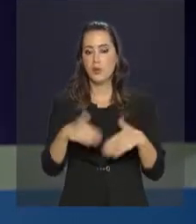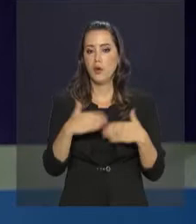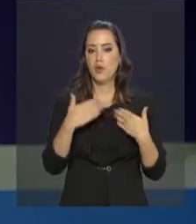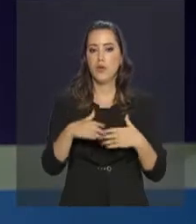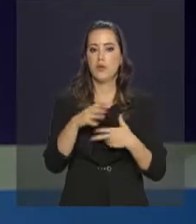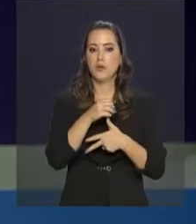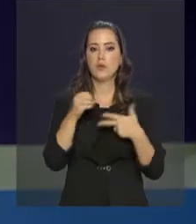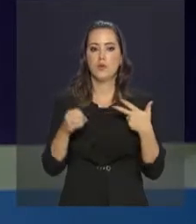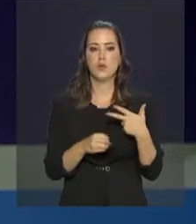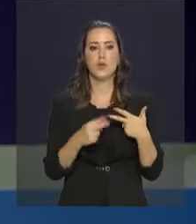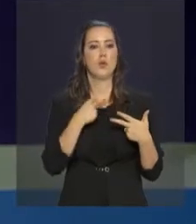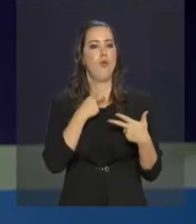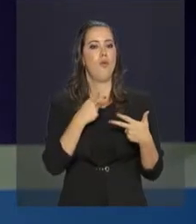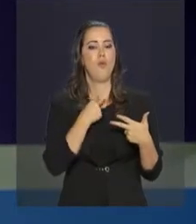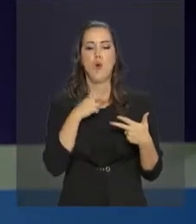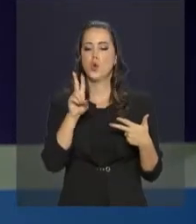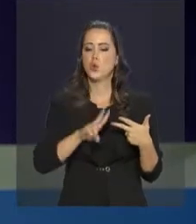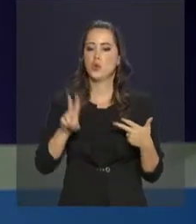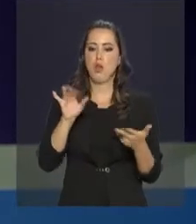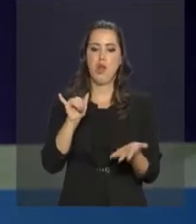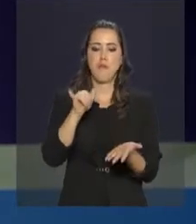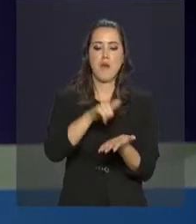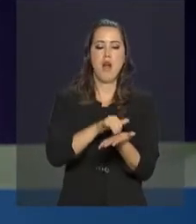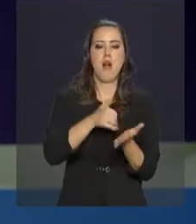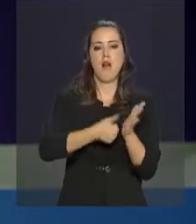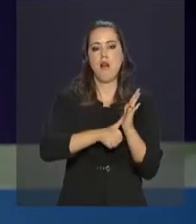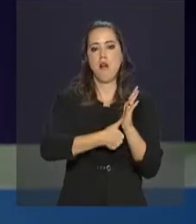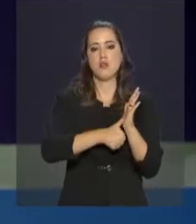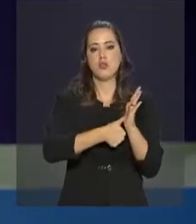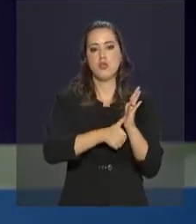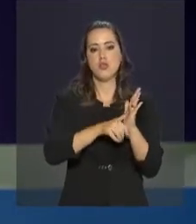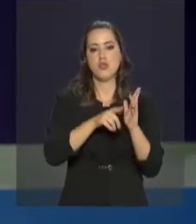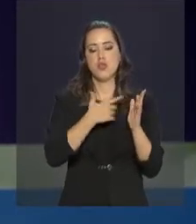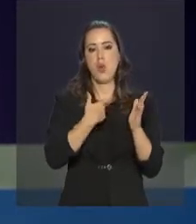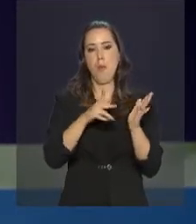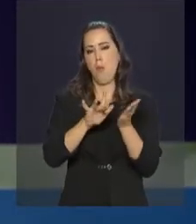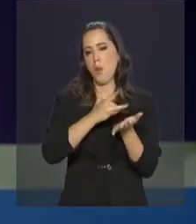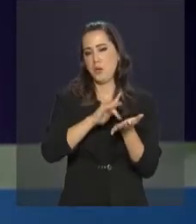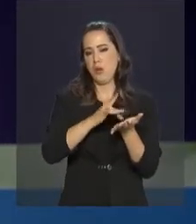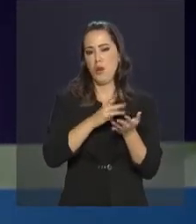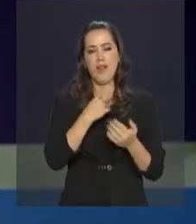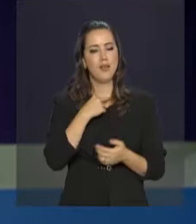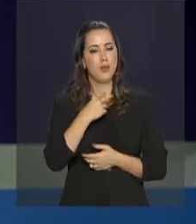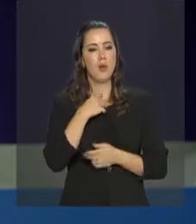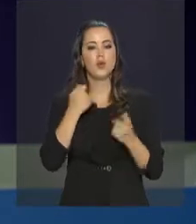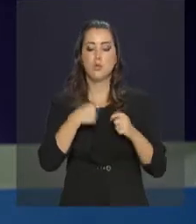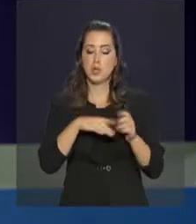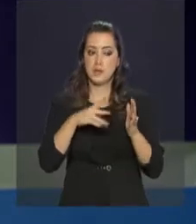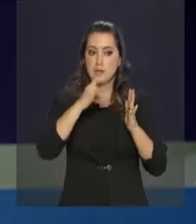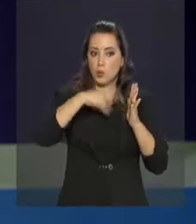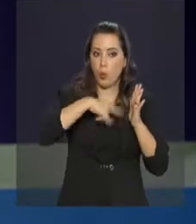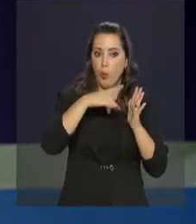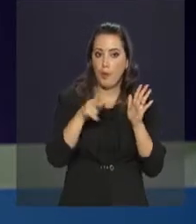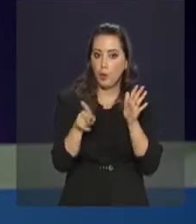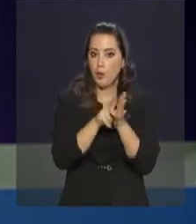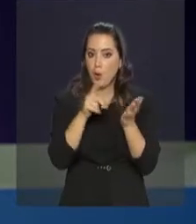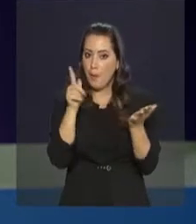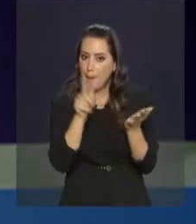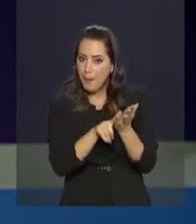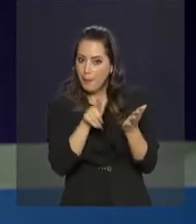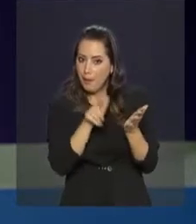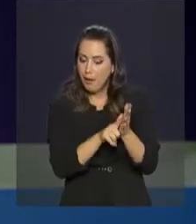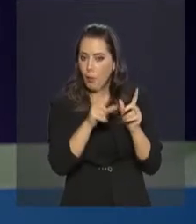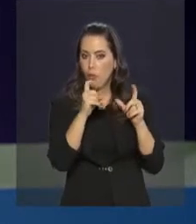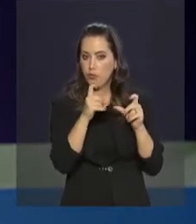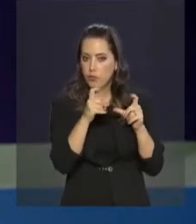Enem não serão aceitas as identidades digitais, ou seja, os participantes terão que levar um documento de papel